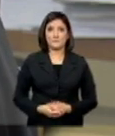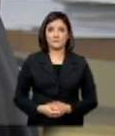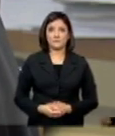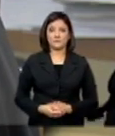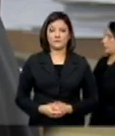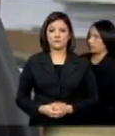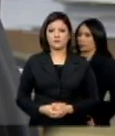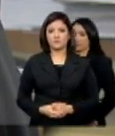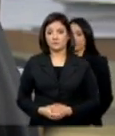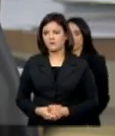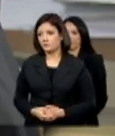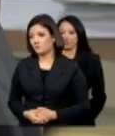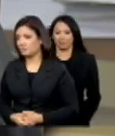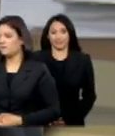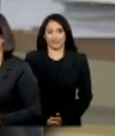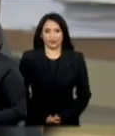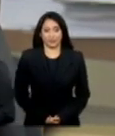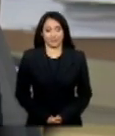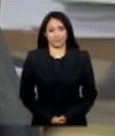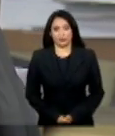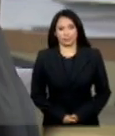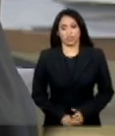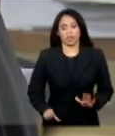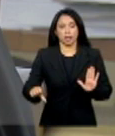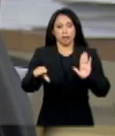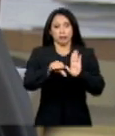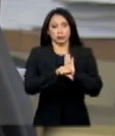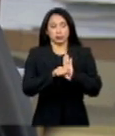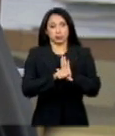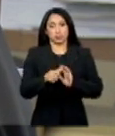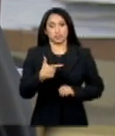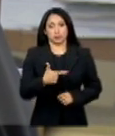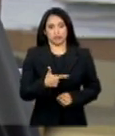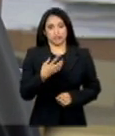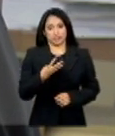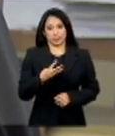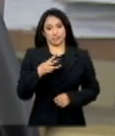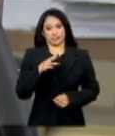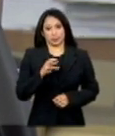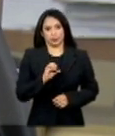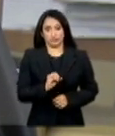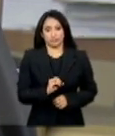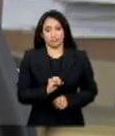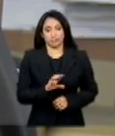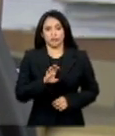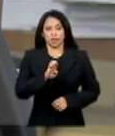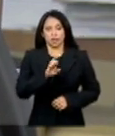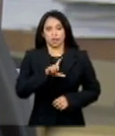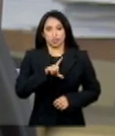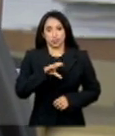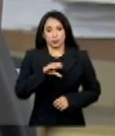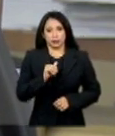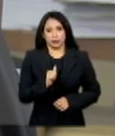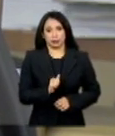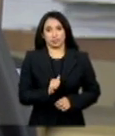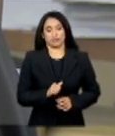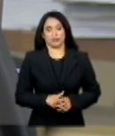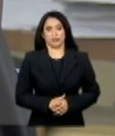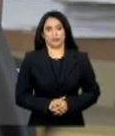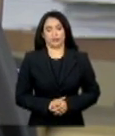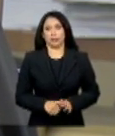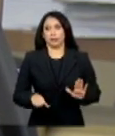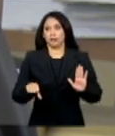8072 unidade do crime do artigo 230 do é os autores defendem a inconstitucionalidade do do crime